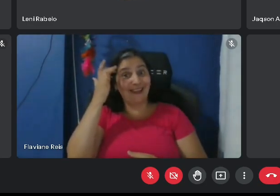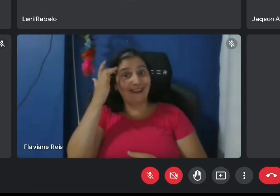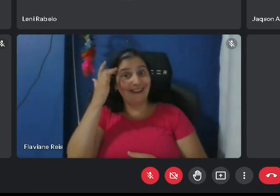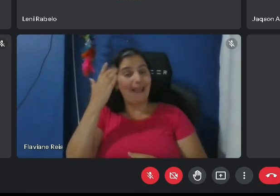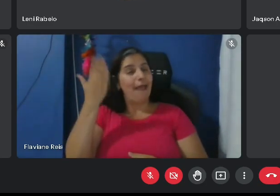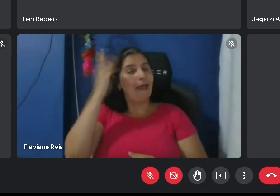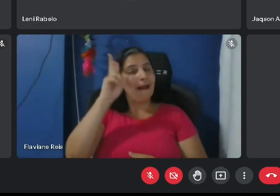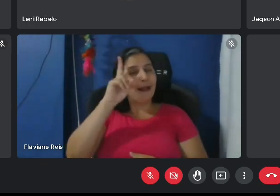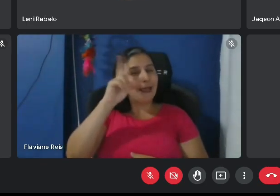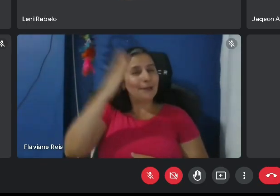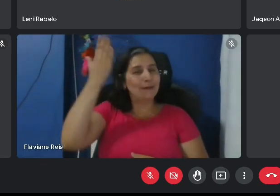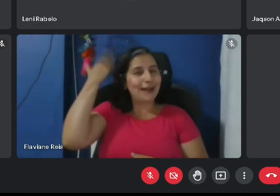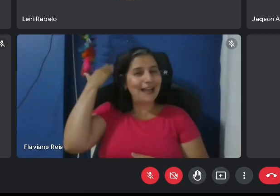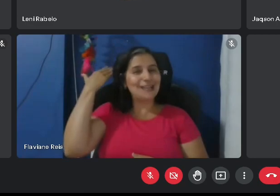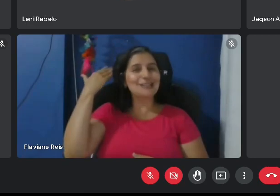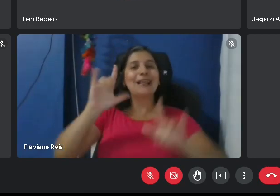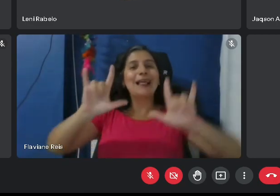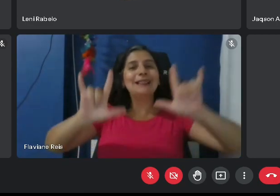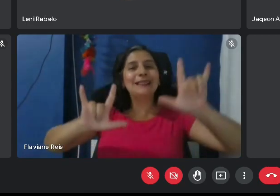Amanhã,